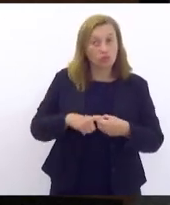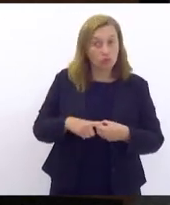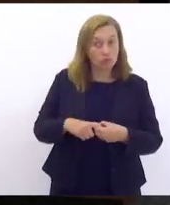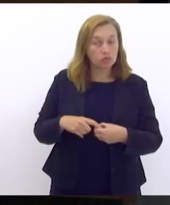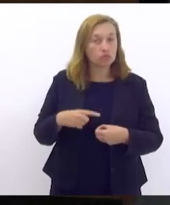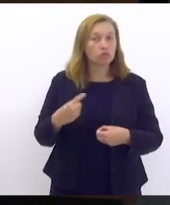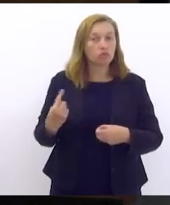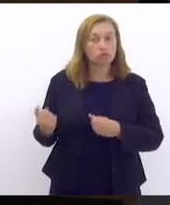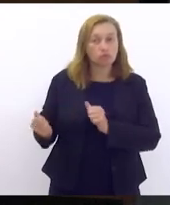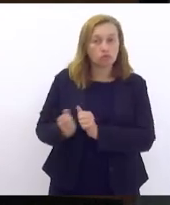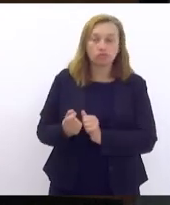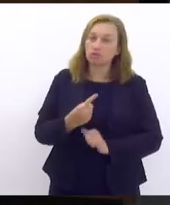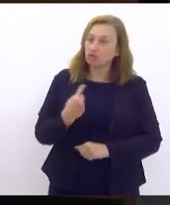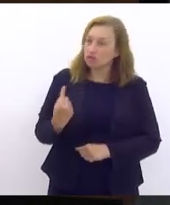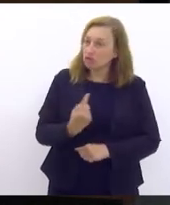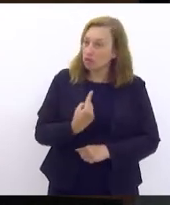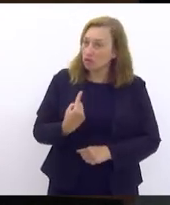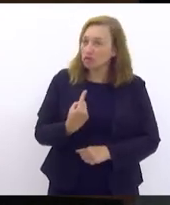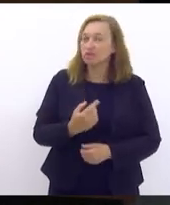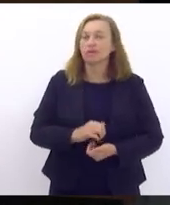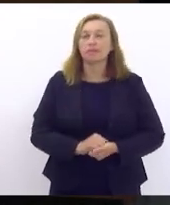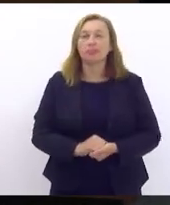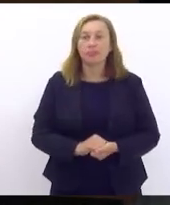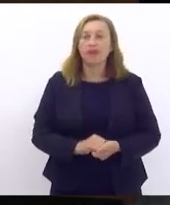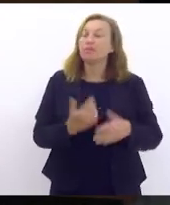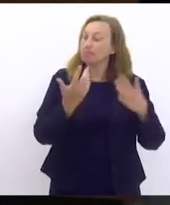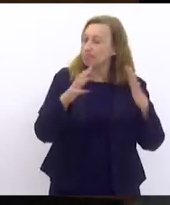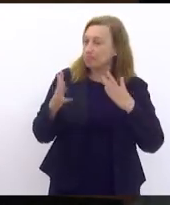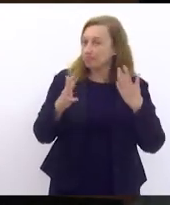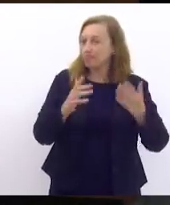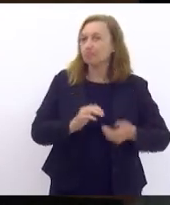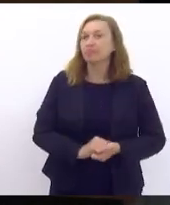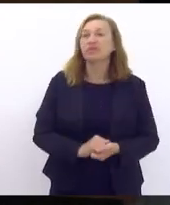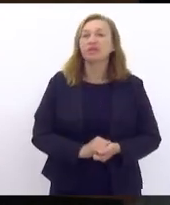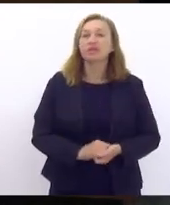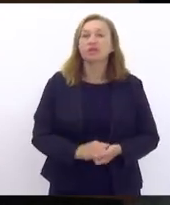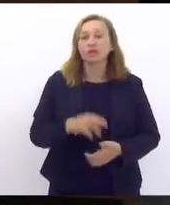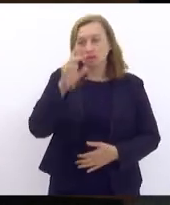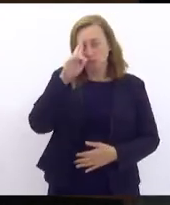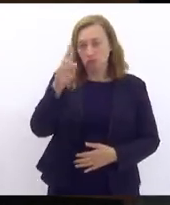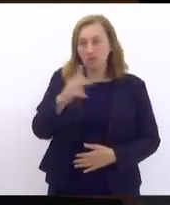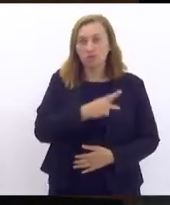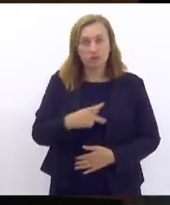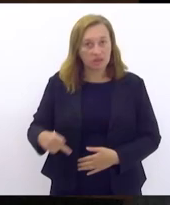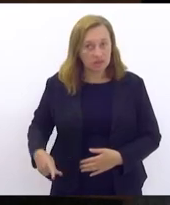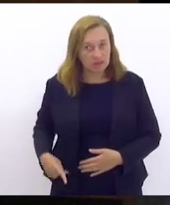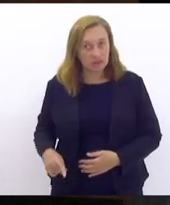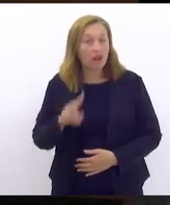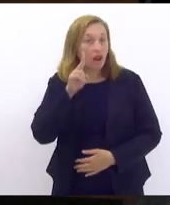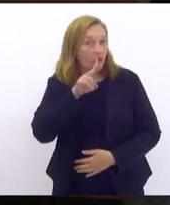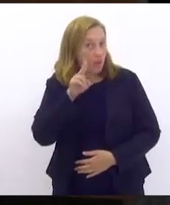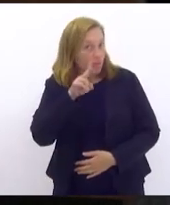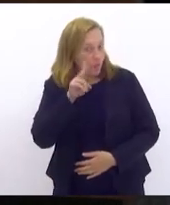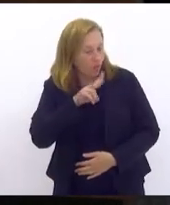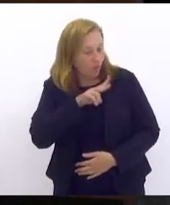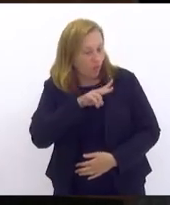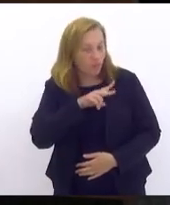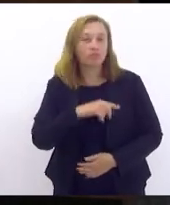nosso convívio, foi por todos nós saudado. Vossa Excelência, presidente, lembrou até,